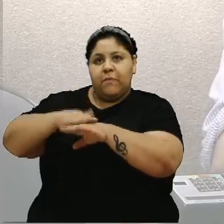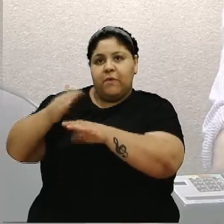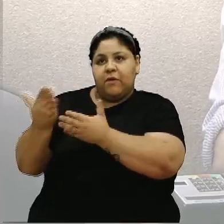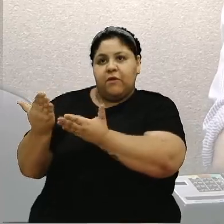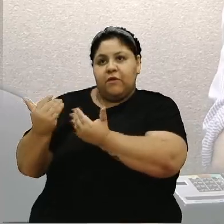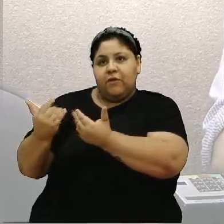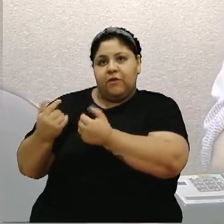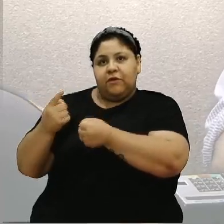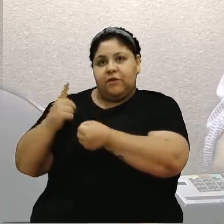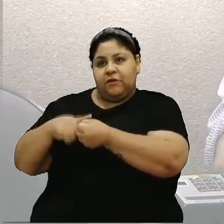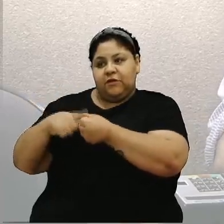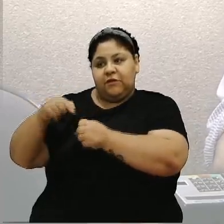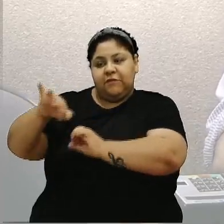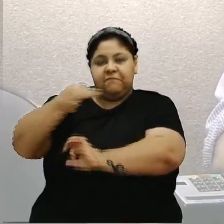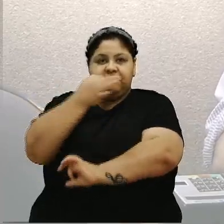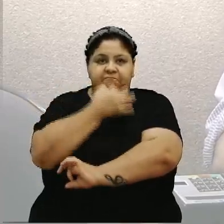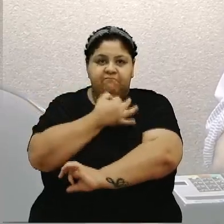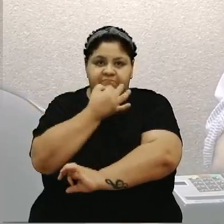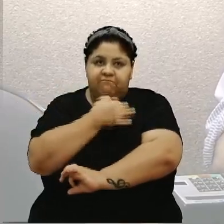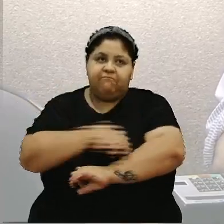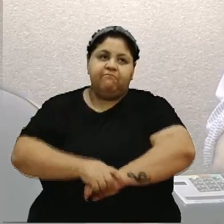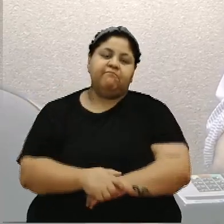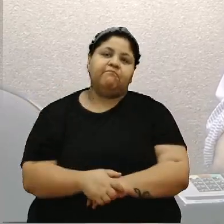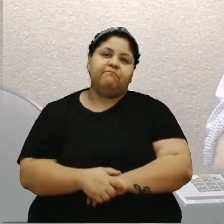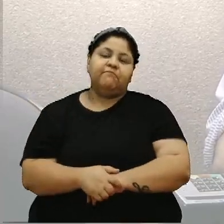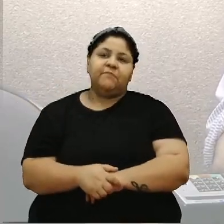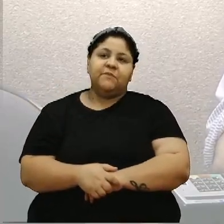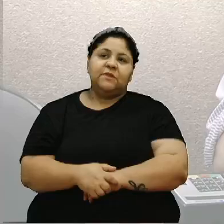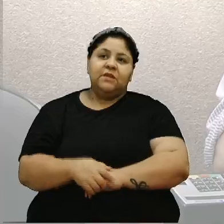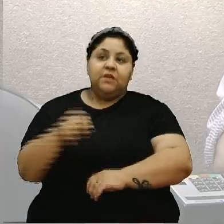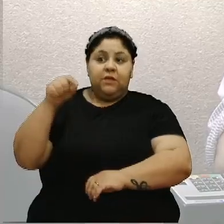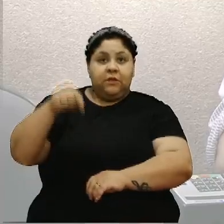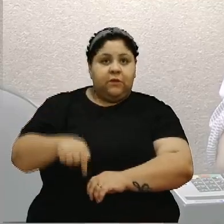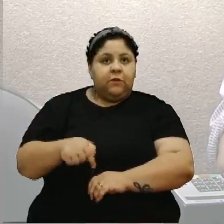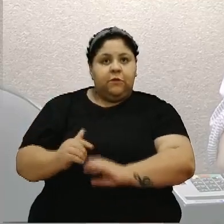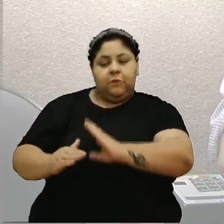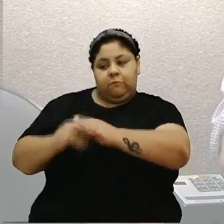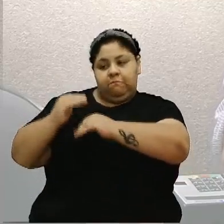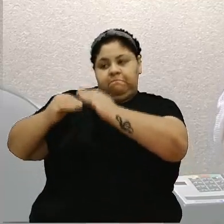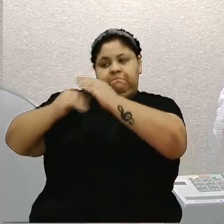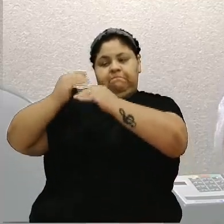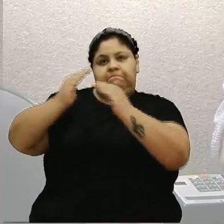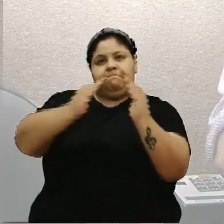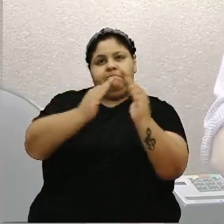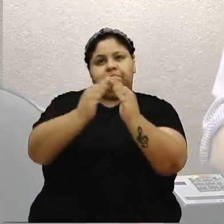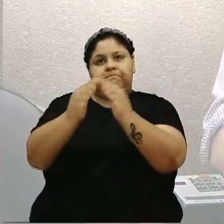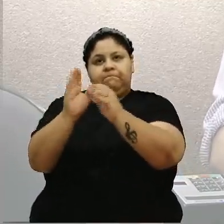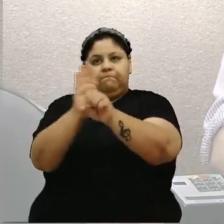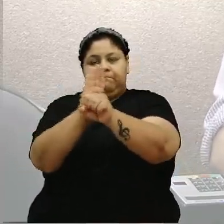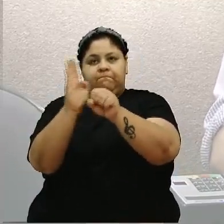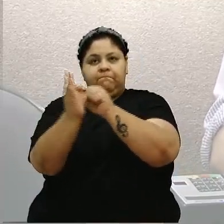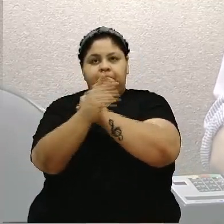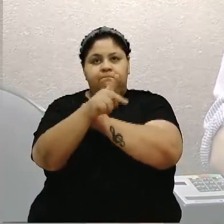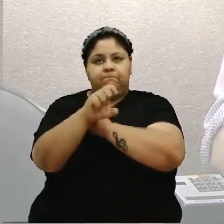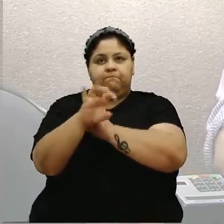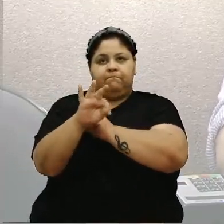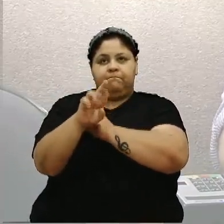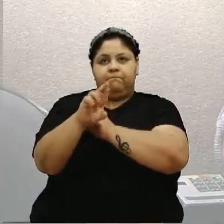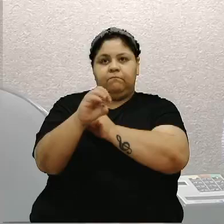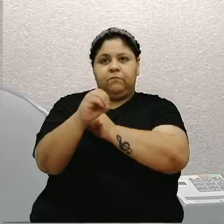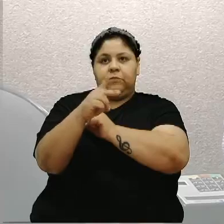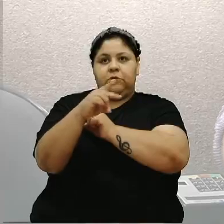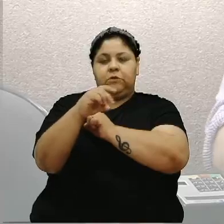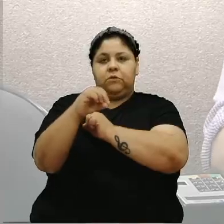para a cidade de Caxias do Sul. Nesta cidade, construiu sua casa no bairro Petrópolis, no limite da